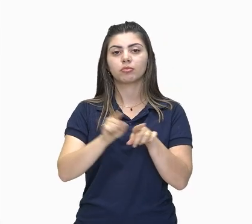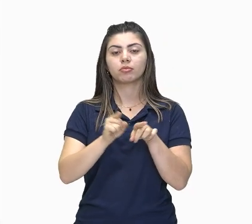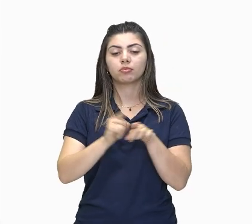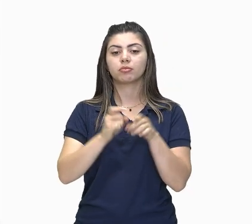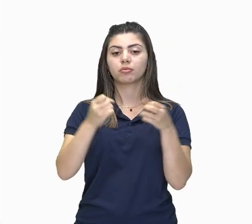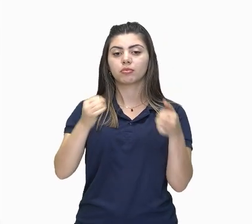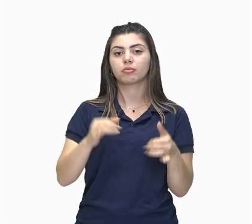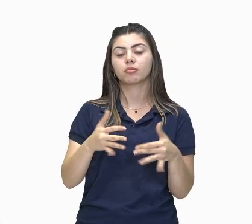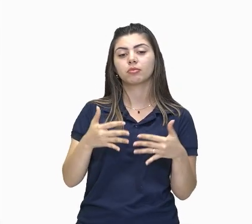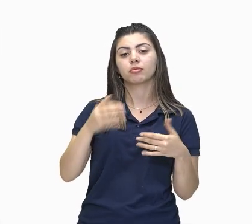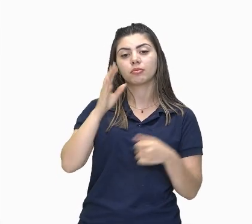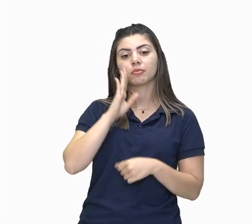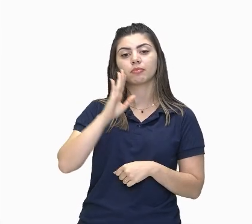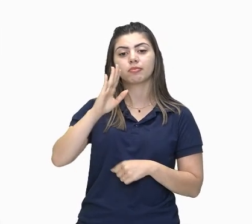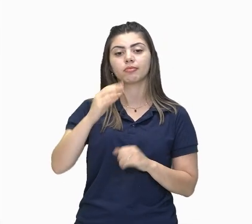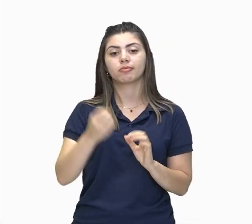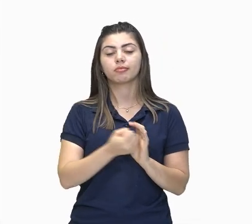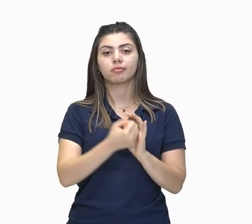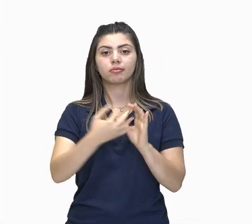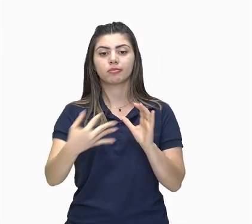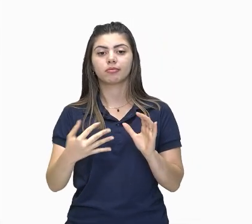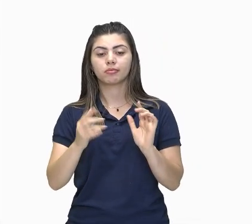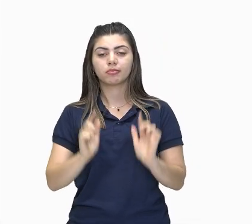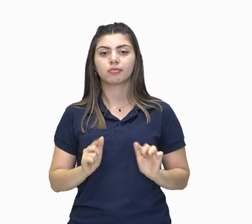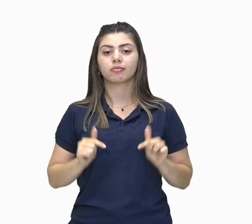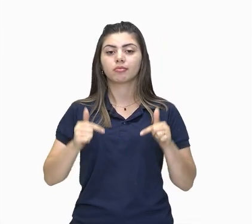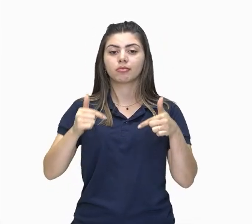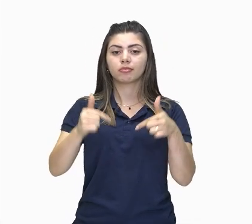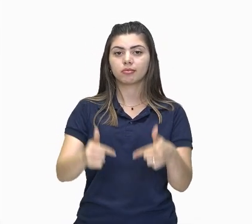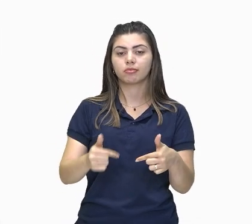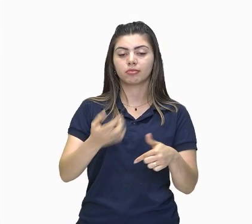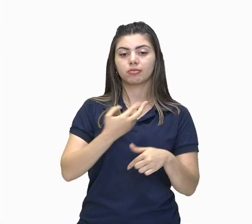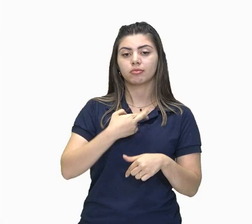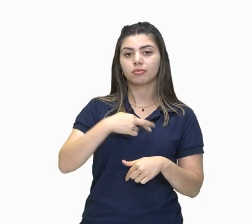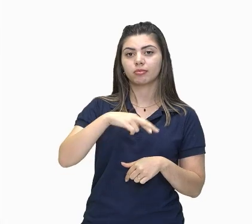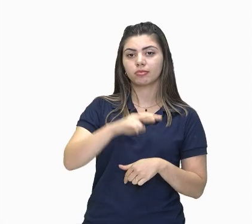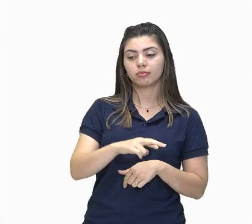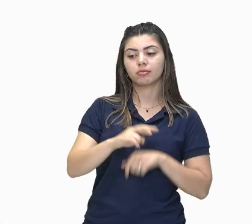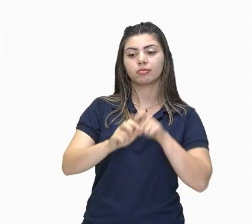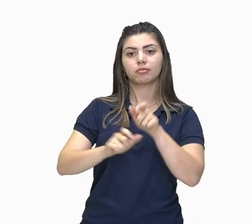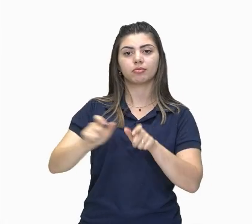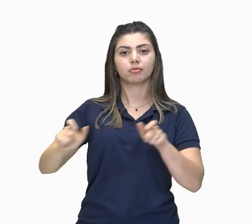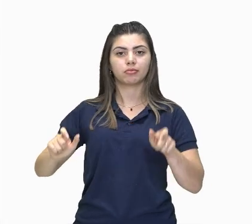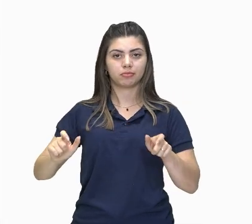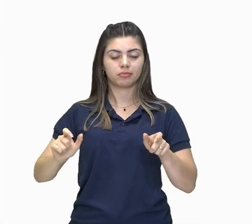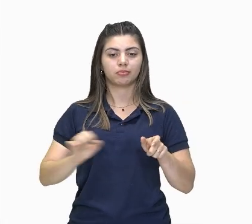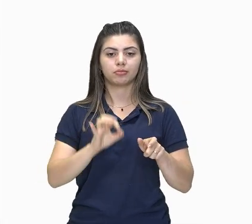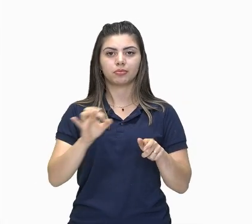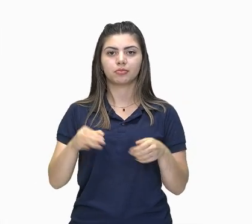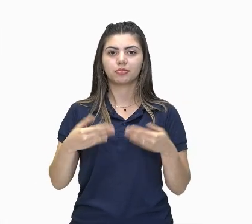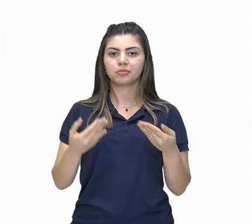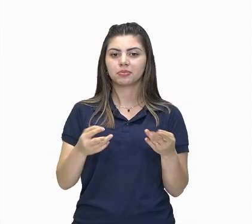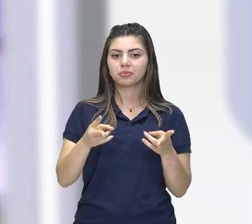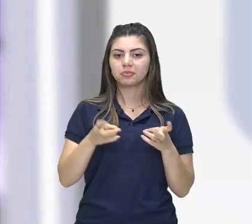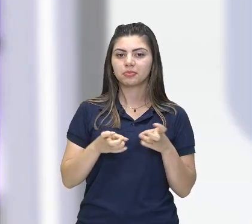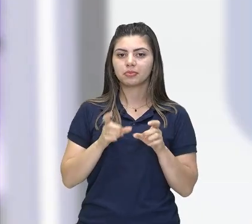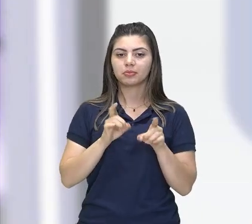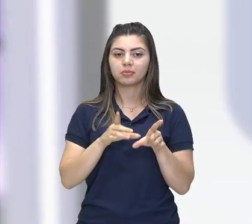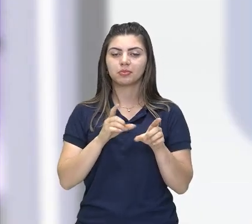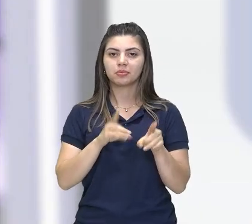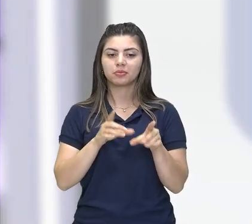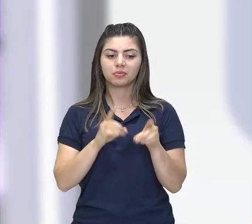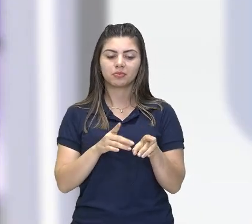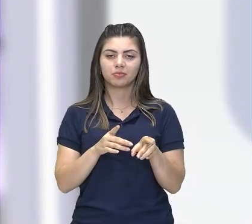principais características e práticas da religião e de seus membros. É a doutrina religiosa que vai dar a